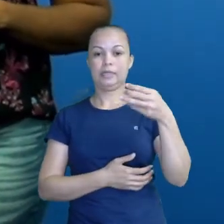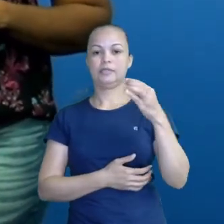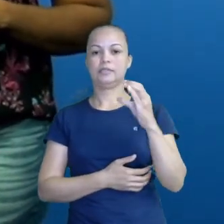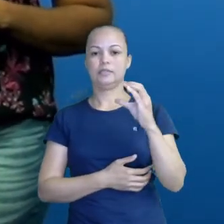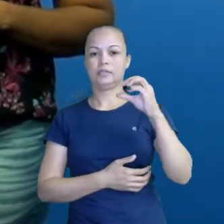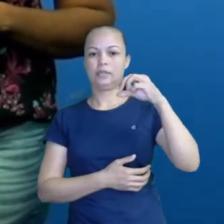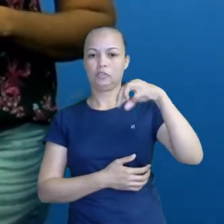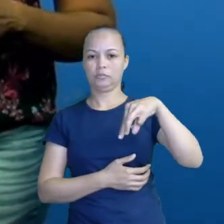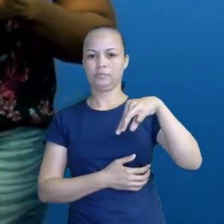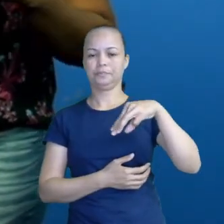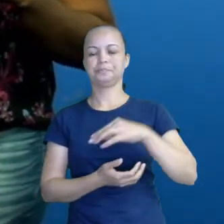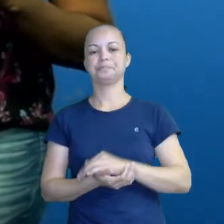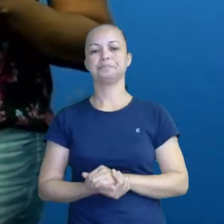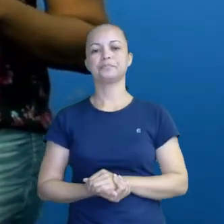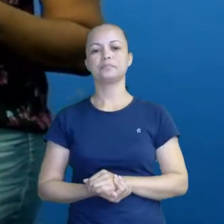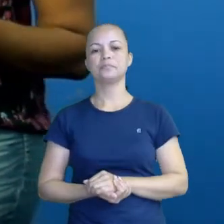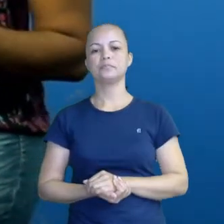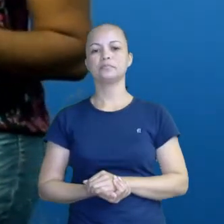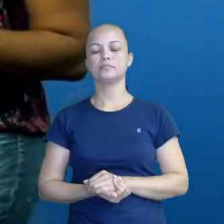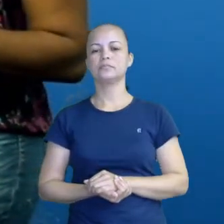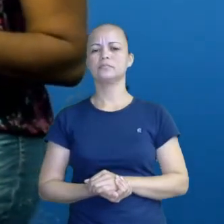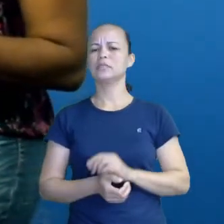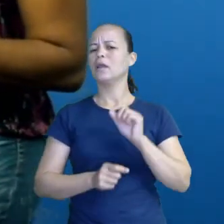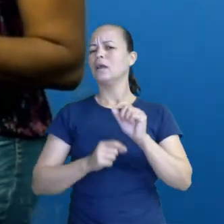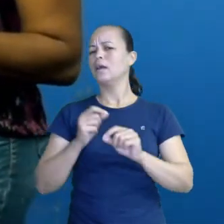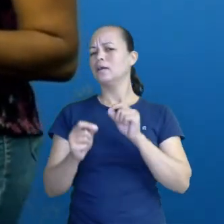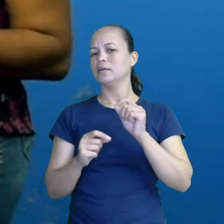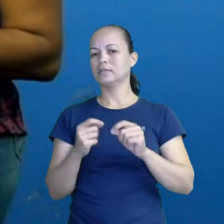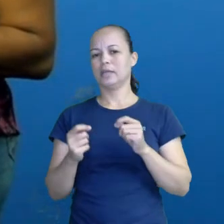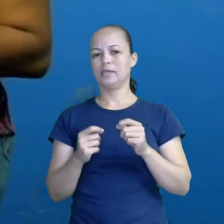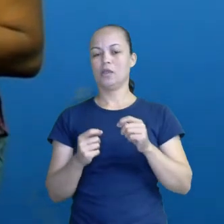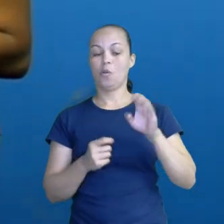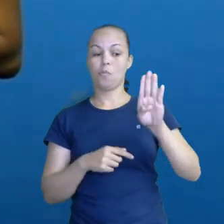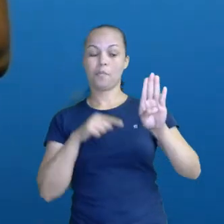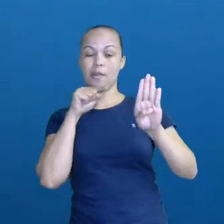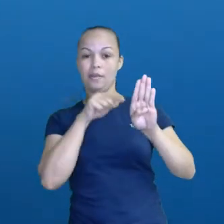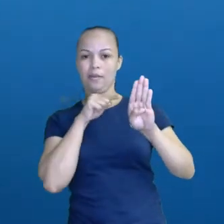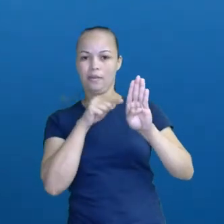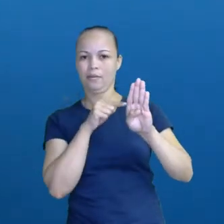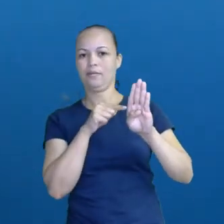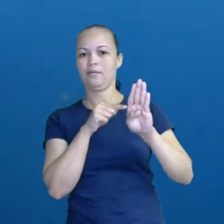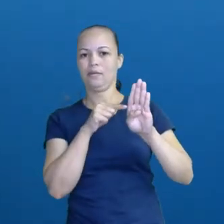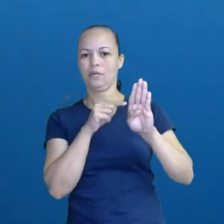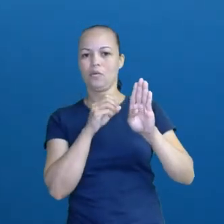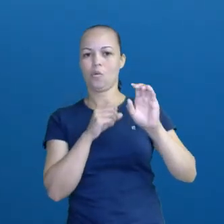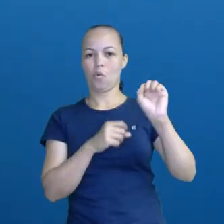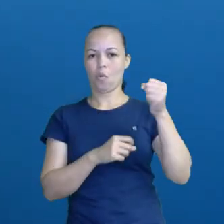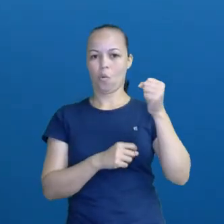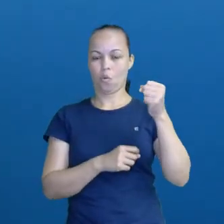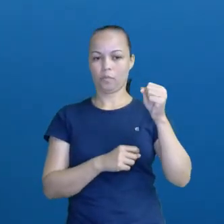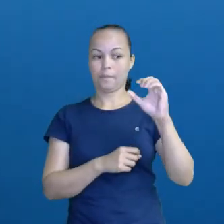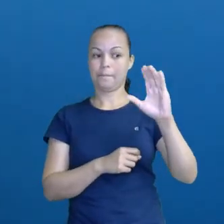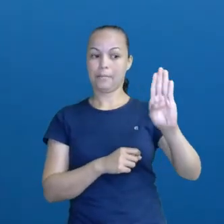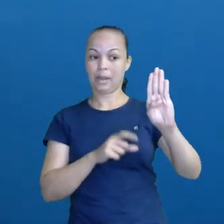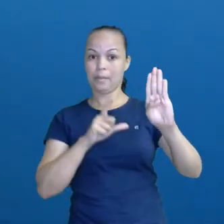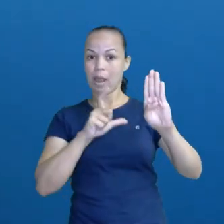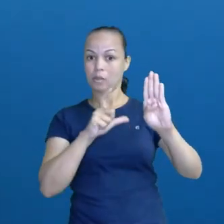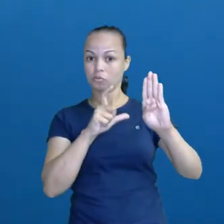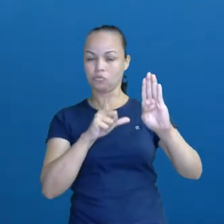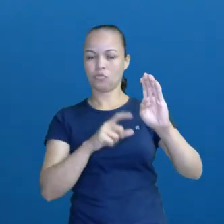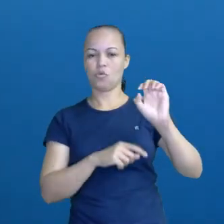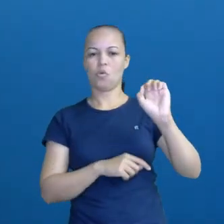cm e quem é o meu bebê há 8 mil bem